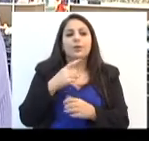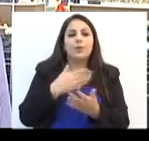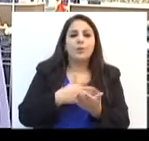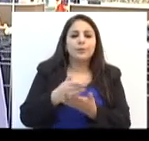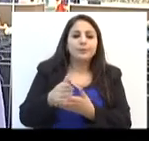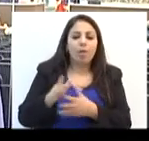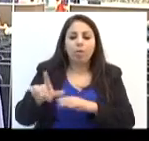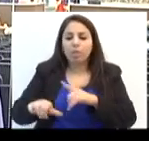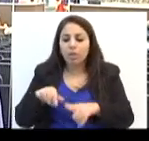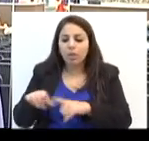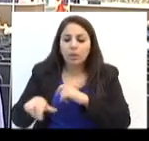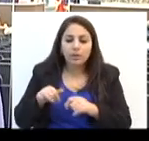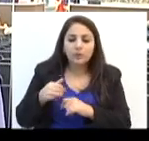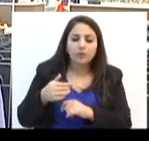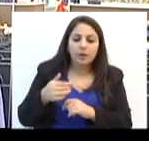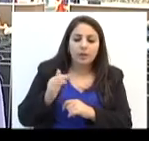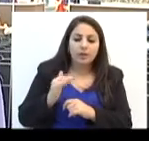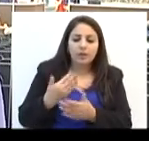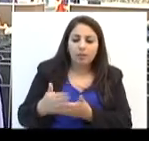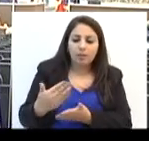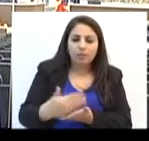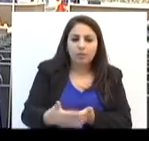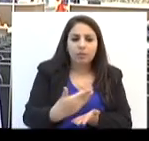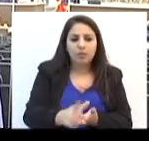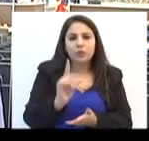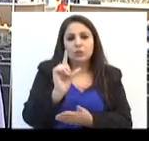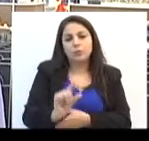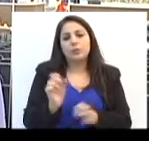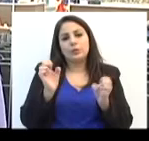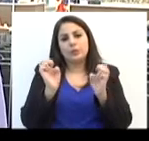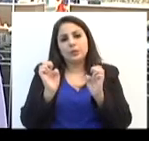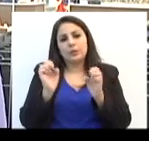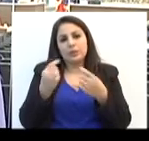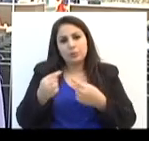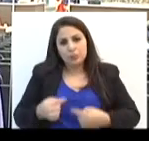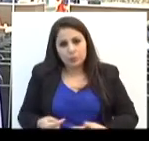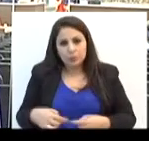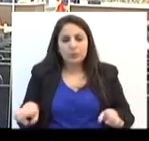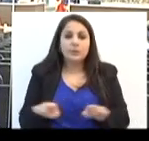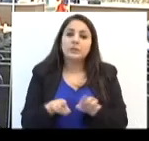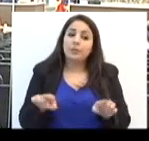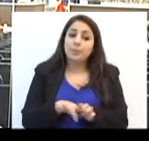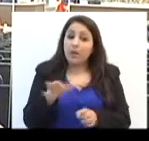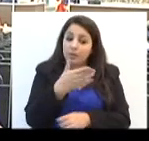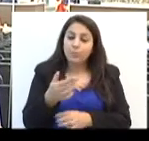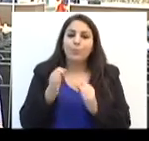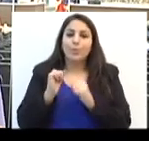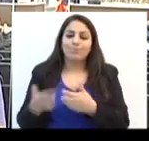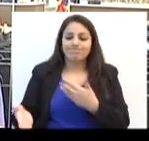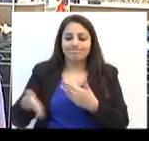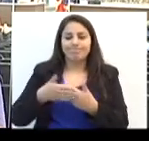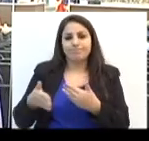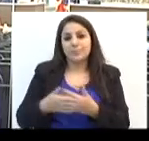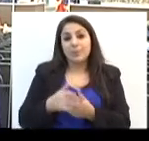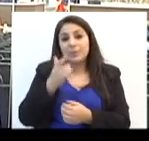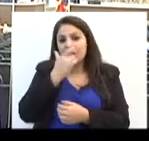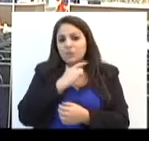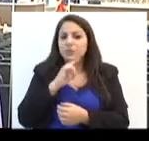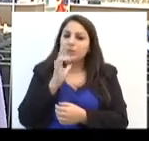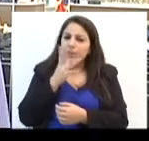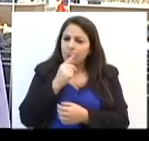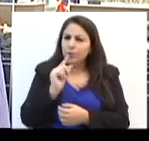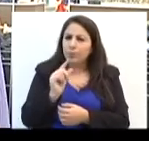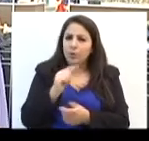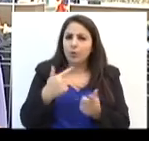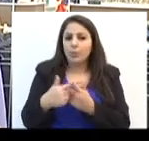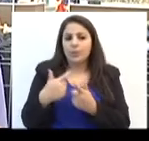sucateado e automaticamente diminuindo sua estrutura, seu tamanho e quem sabe possa ser fechado, mas isso pode até demorar um pouco, né?